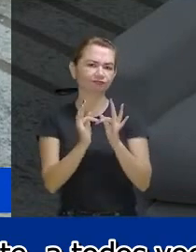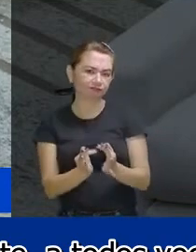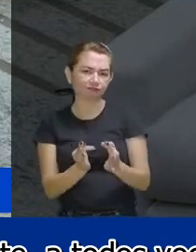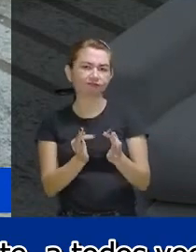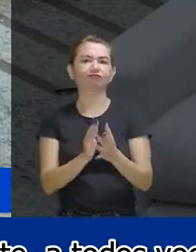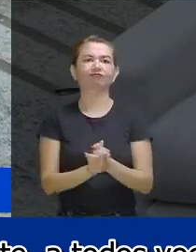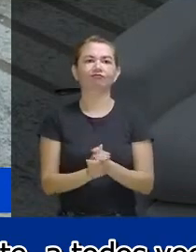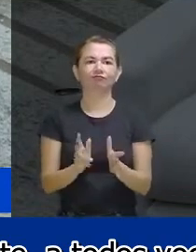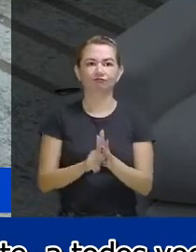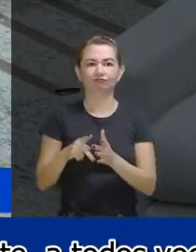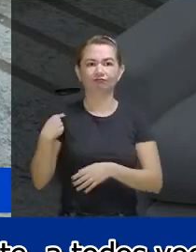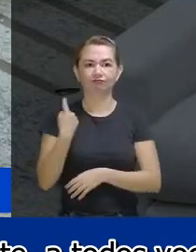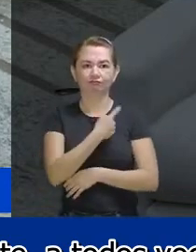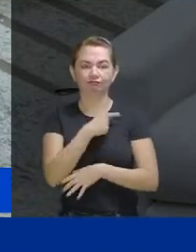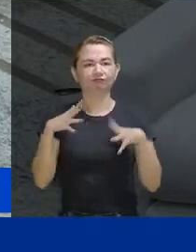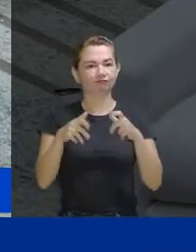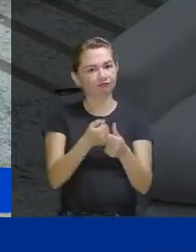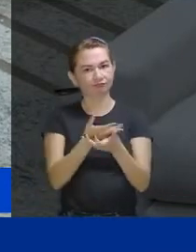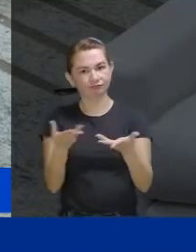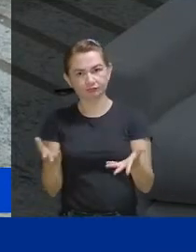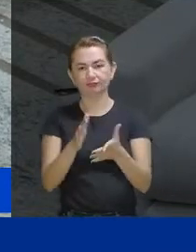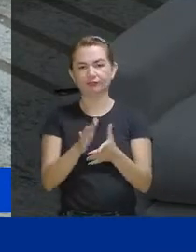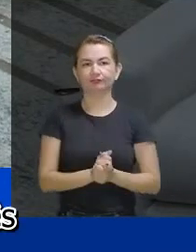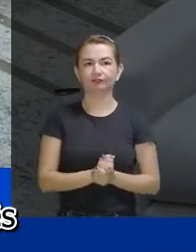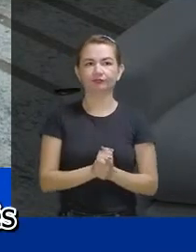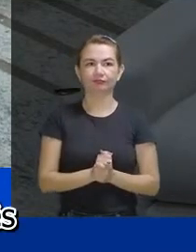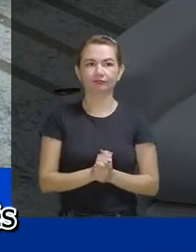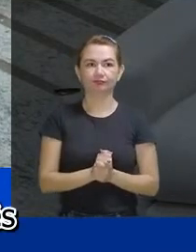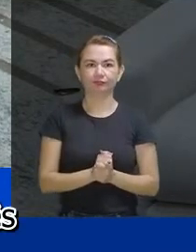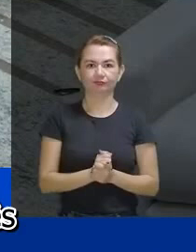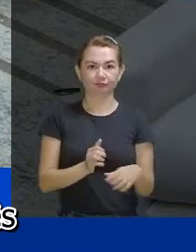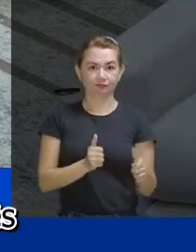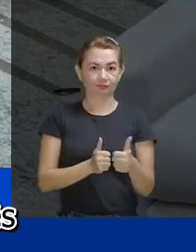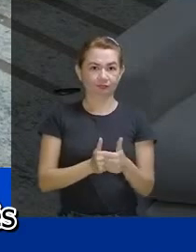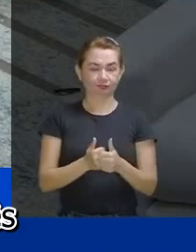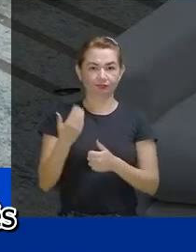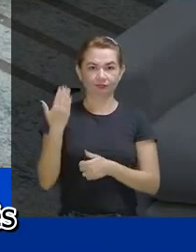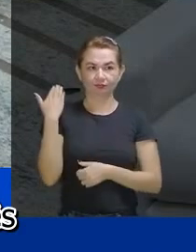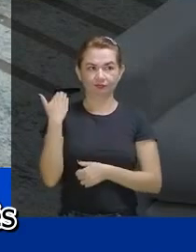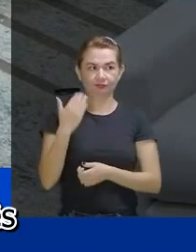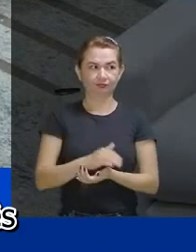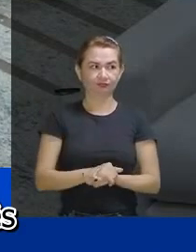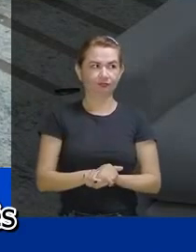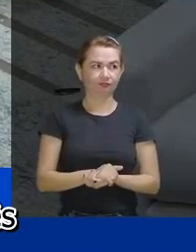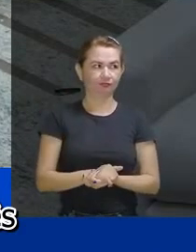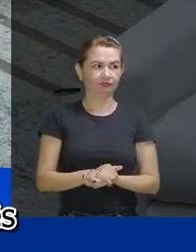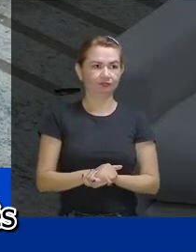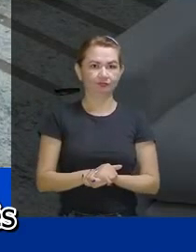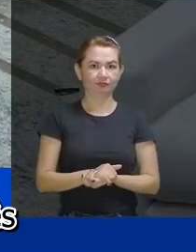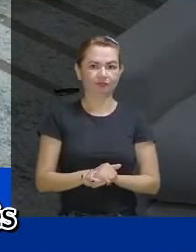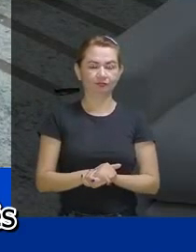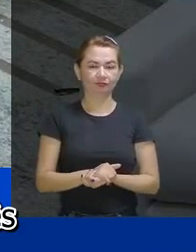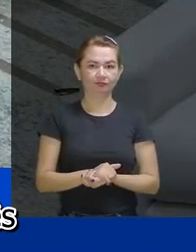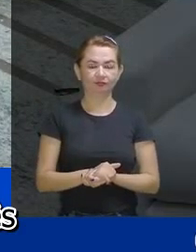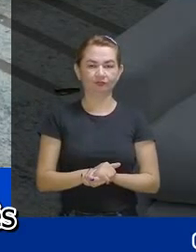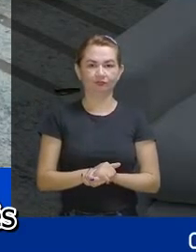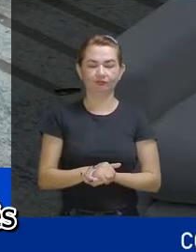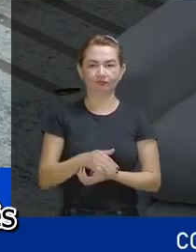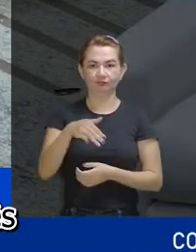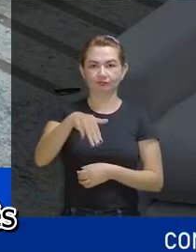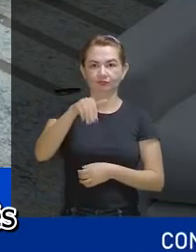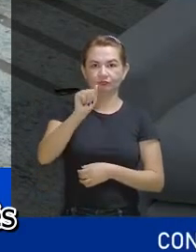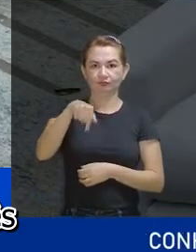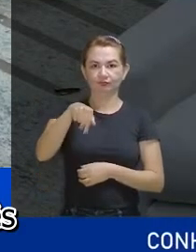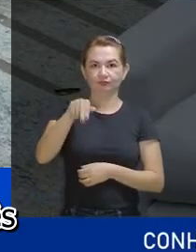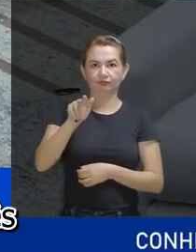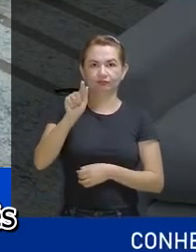da gente, a todos vocês. Quando tentaram colocar Rejeito de Manganês